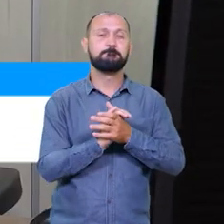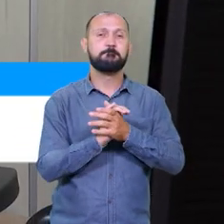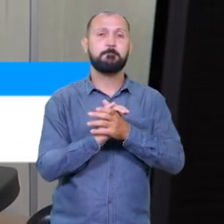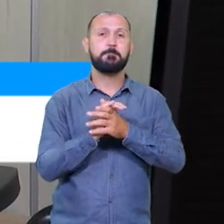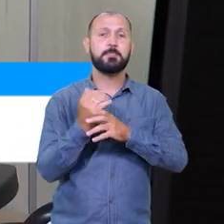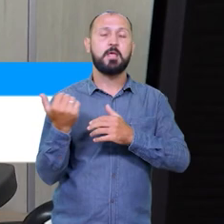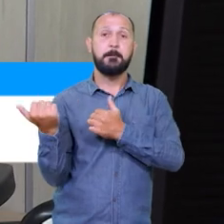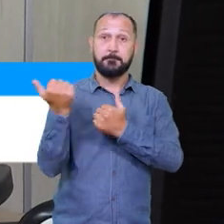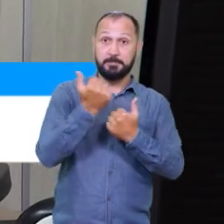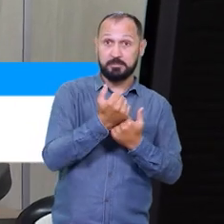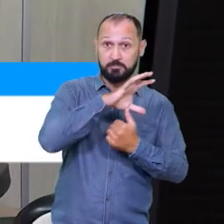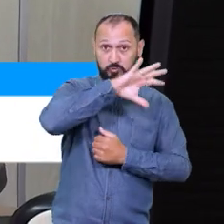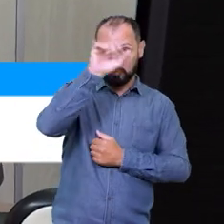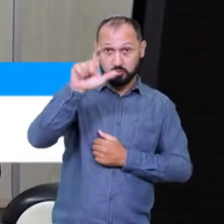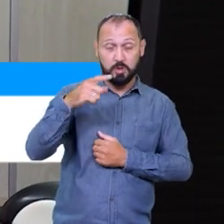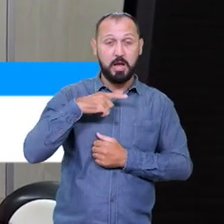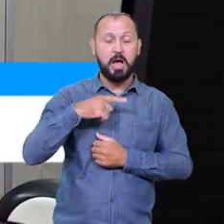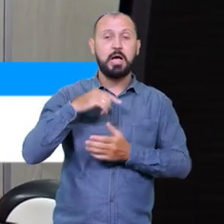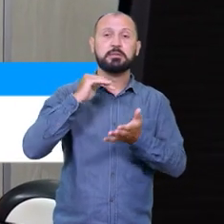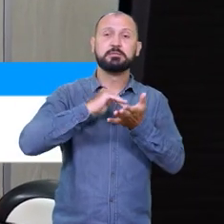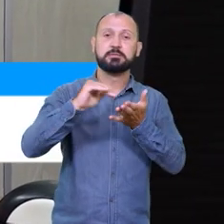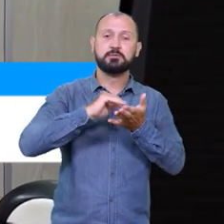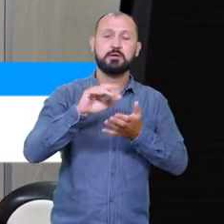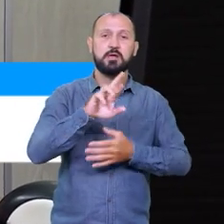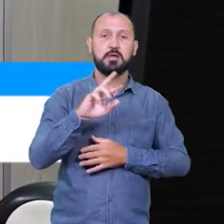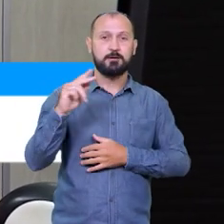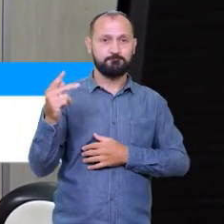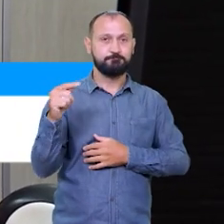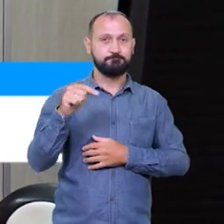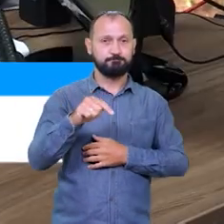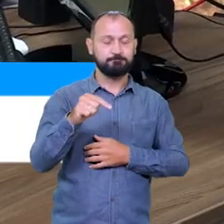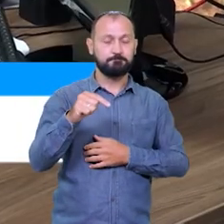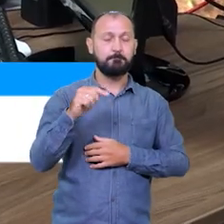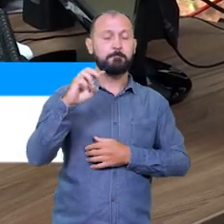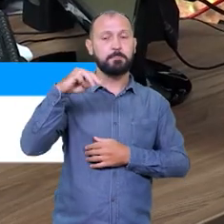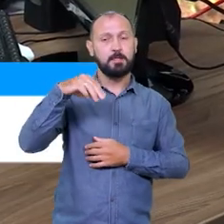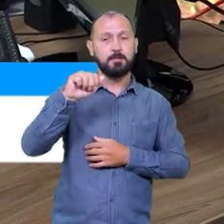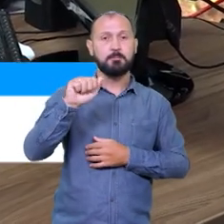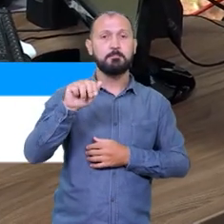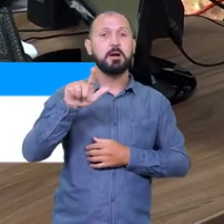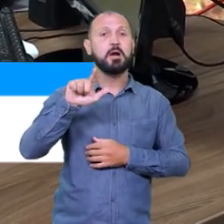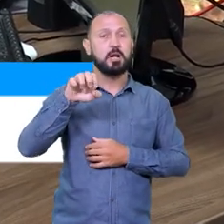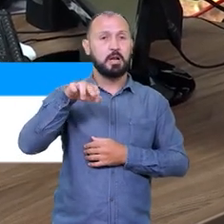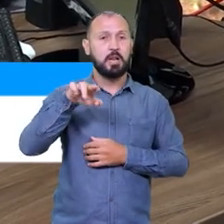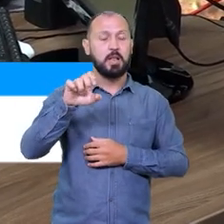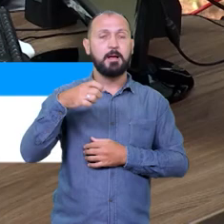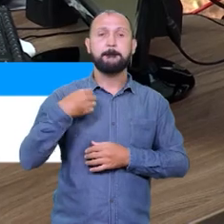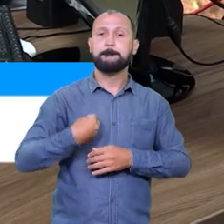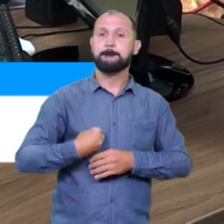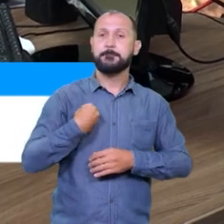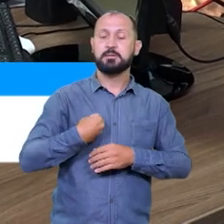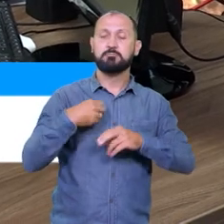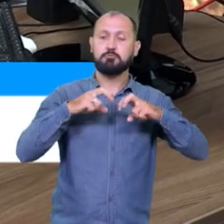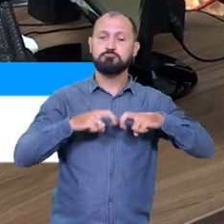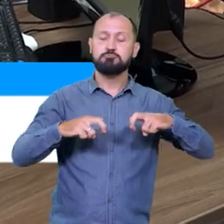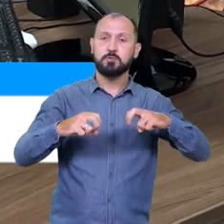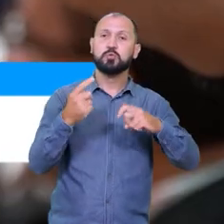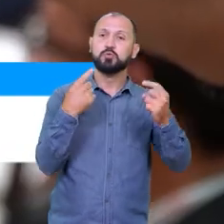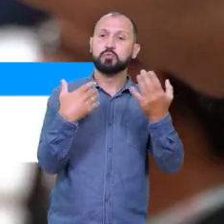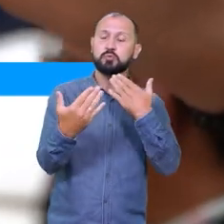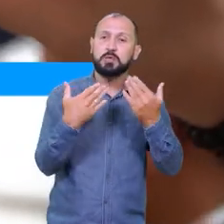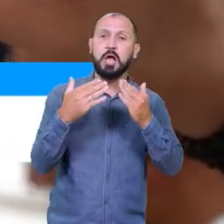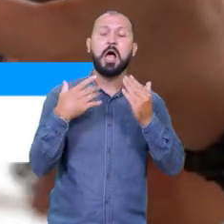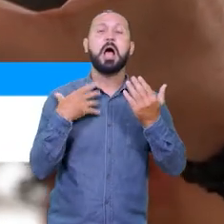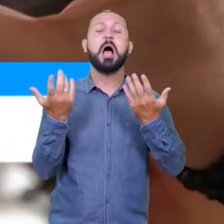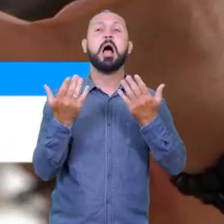estado representando Mato Grosso do Sul a secretária de Recursos Humanos da Lemes Marlene Figueira da Silva participou